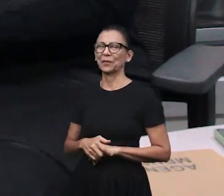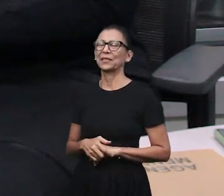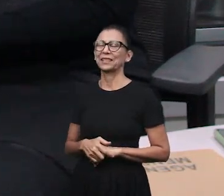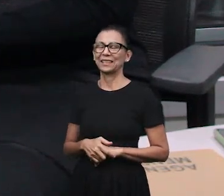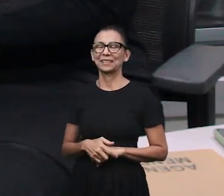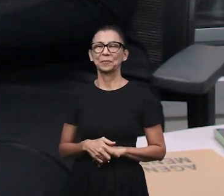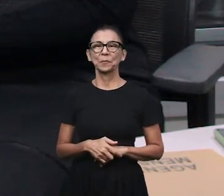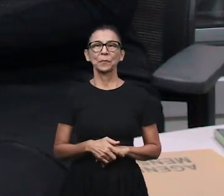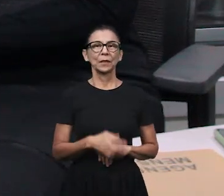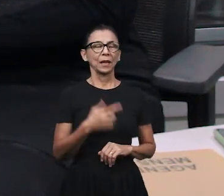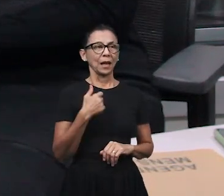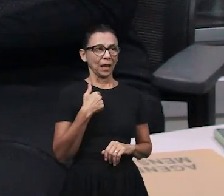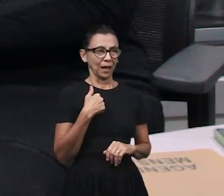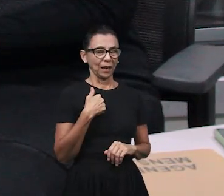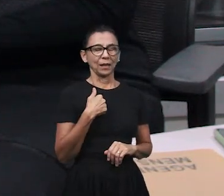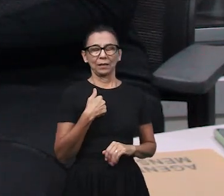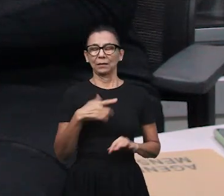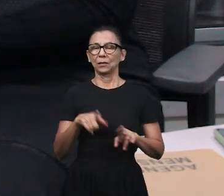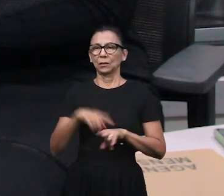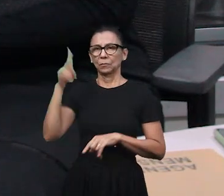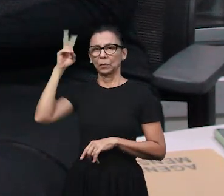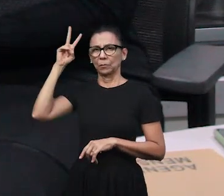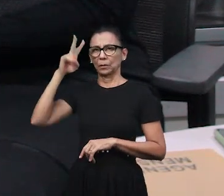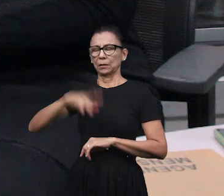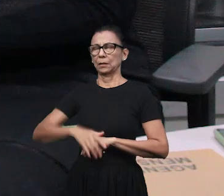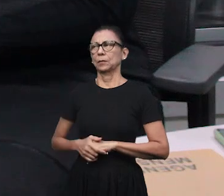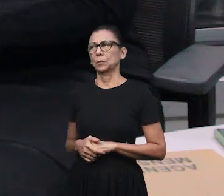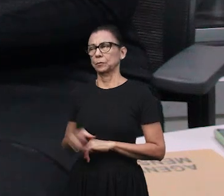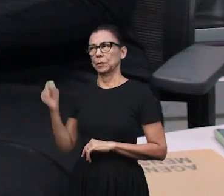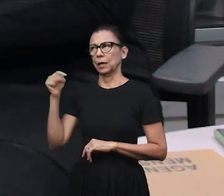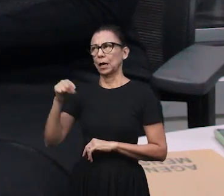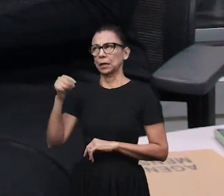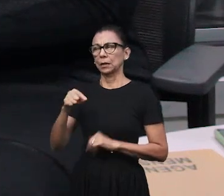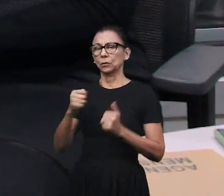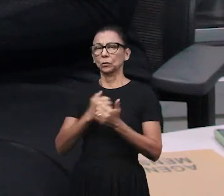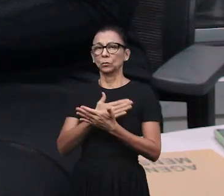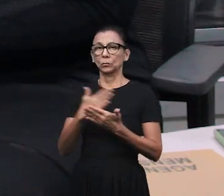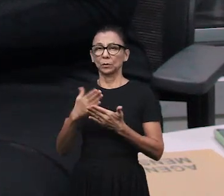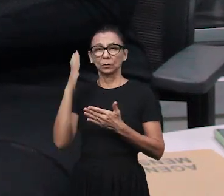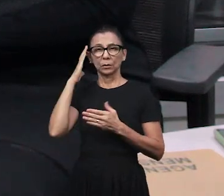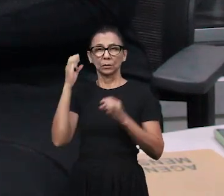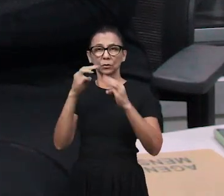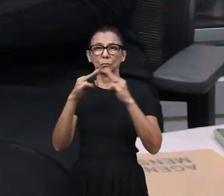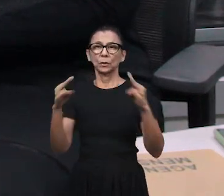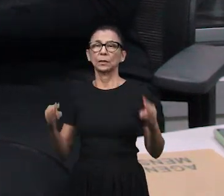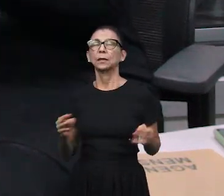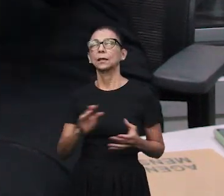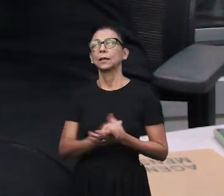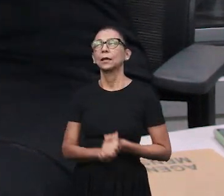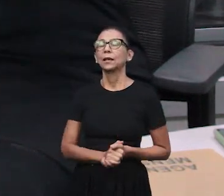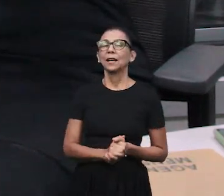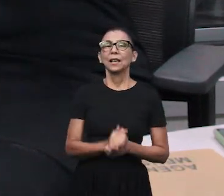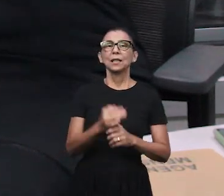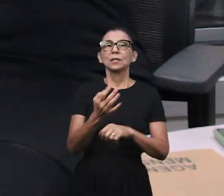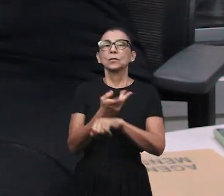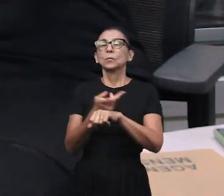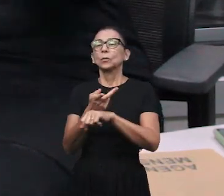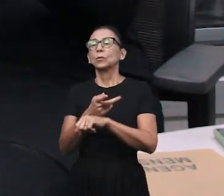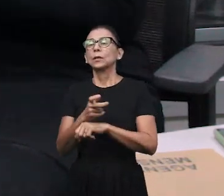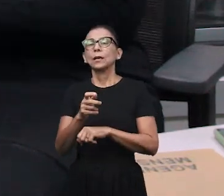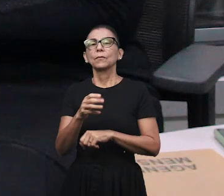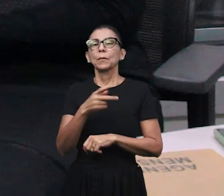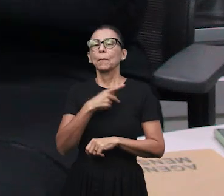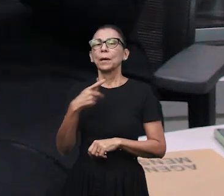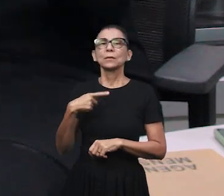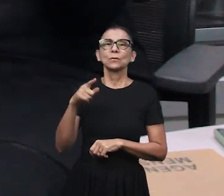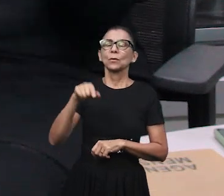Não, eu compartilho desse desafio seu, porque eu me lembro que para a gente conseguir que um pastor gravasse uma mensagem no início da Rádio Manaim era uma dificuldade muito grande. Hoje